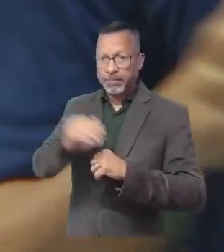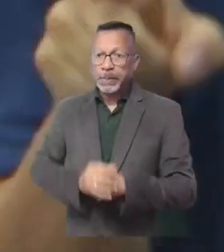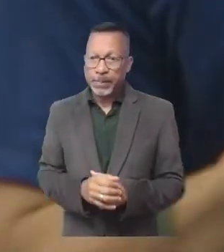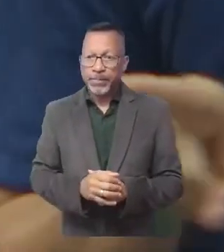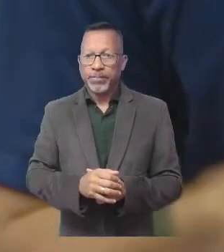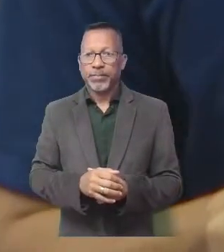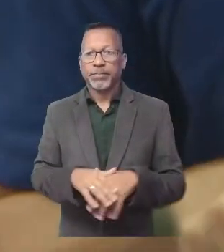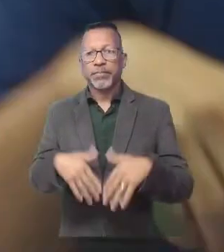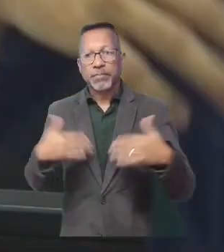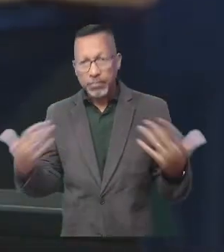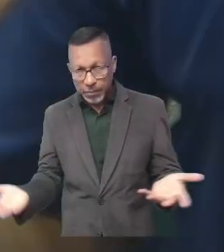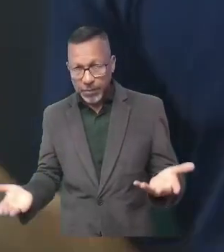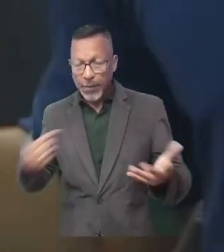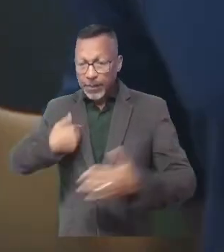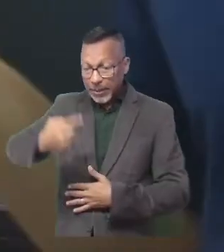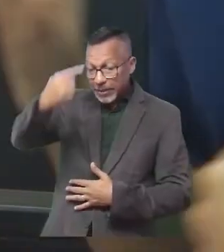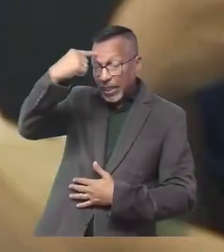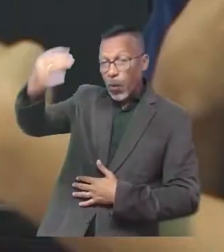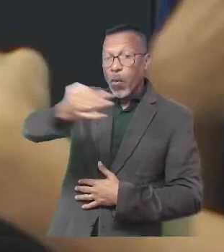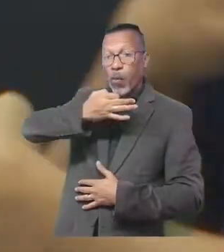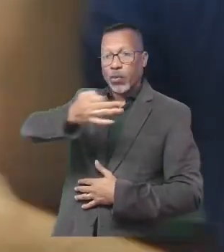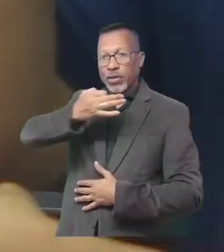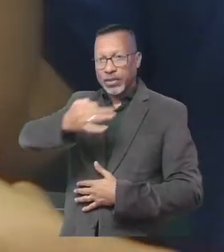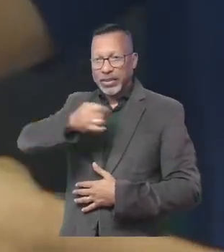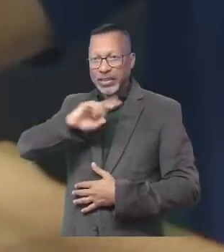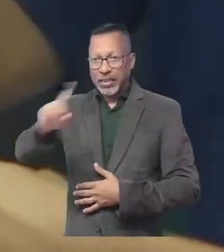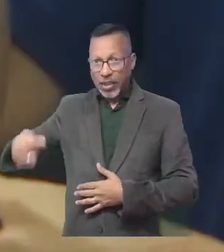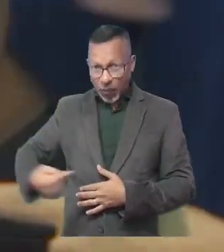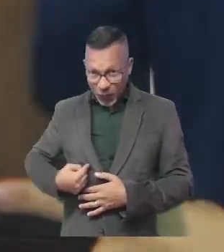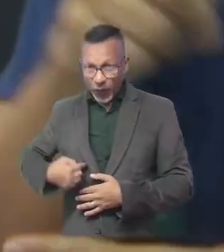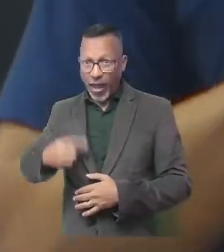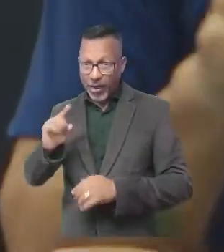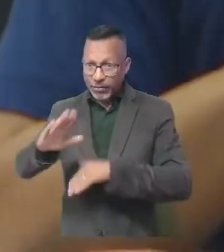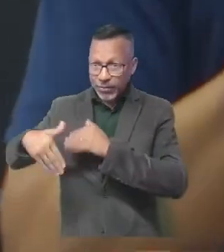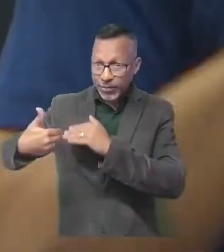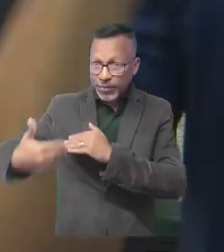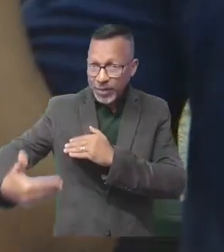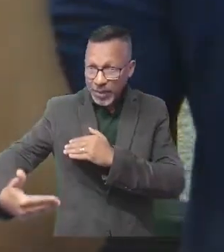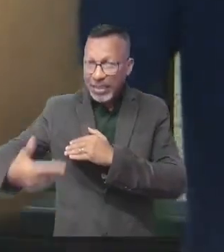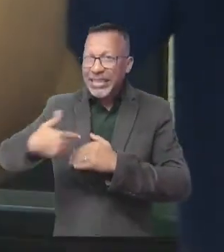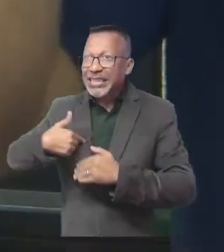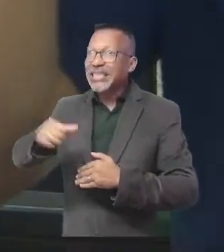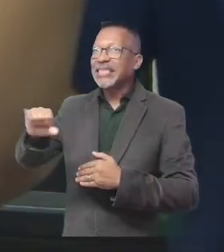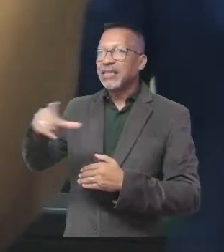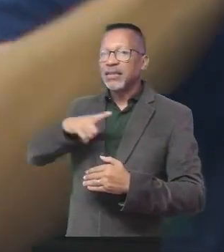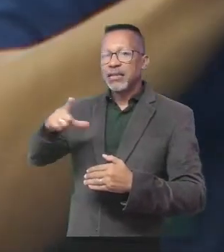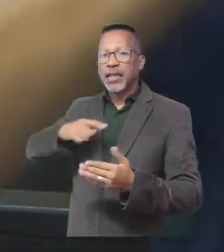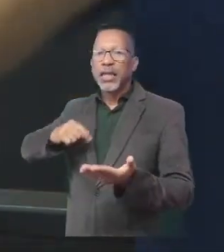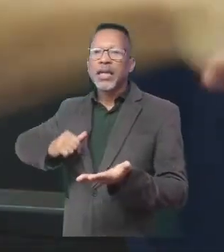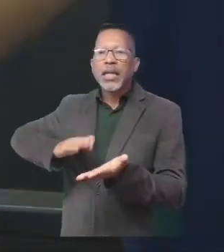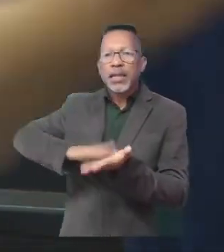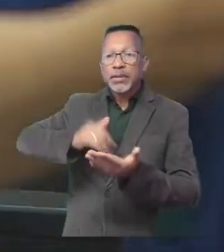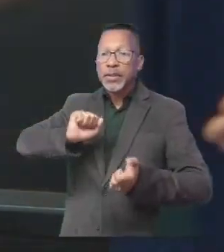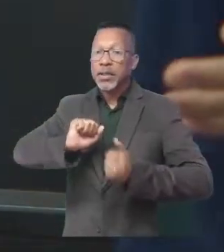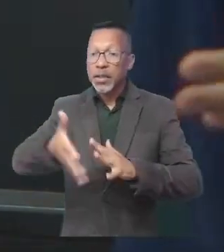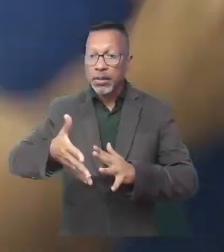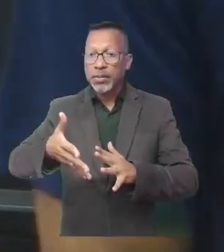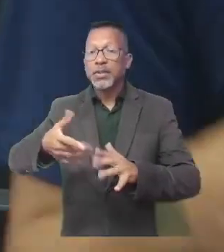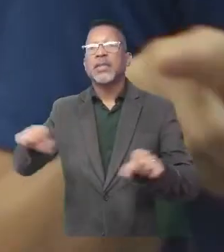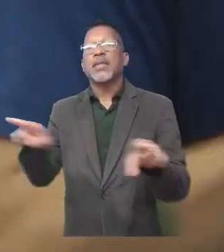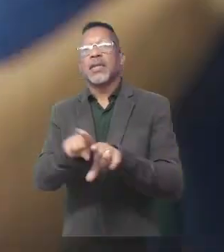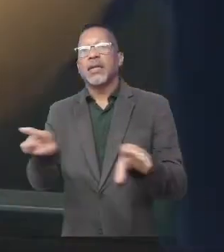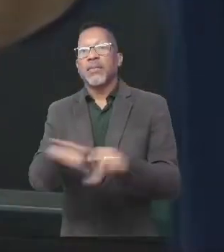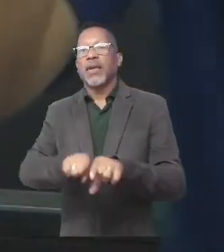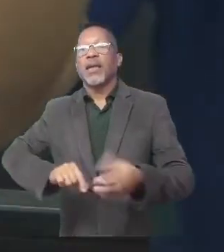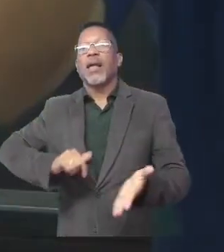daí... a minha ideia foi logo em seguida, eu pensei, e se tivessem intérpretes de Libras e Brailles